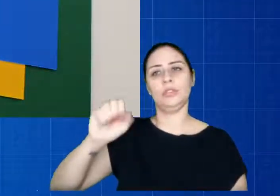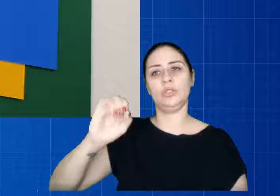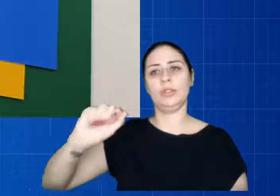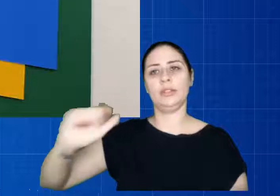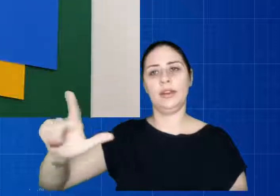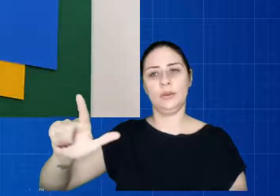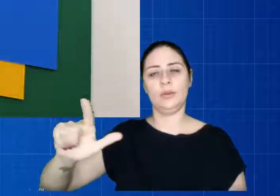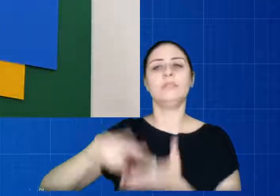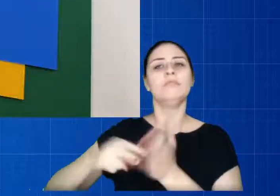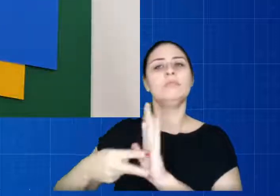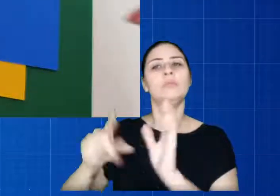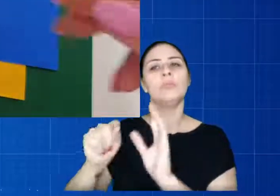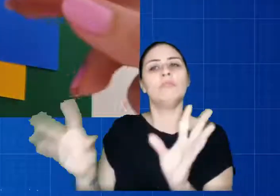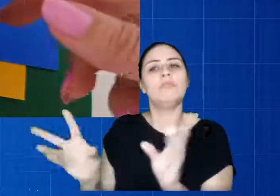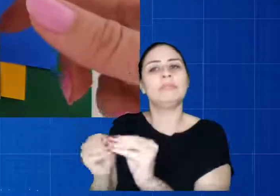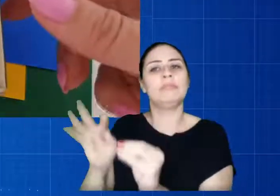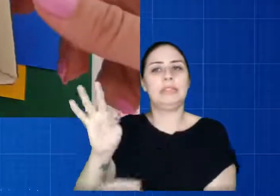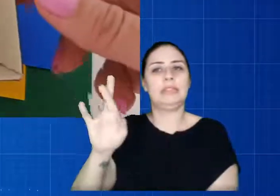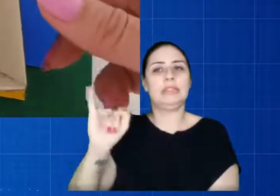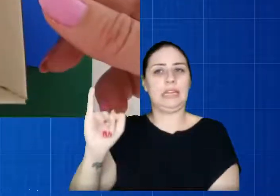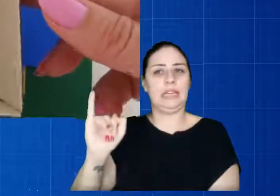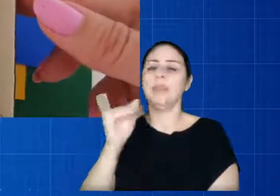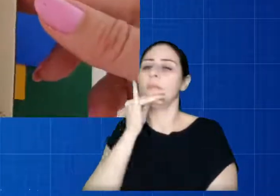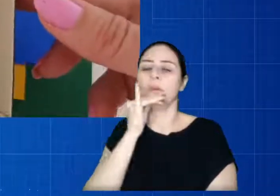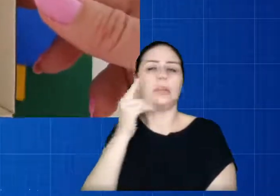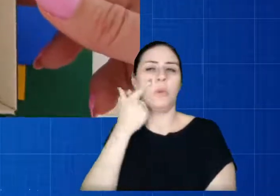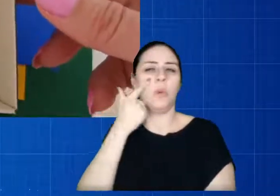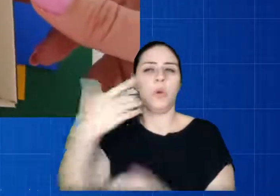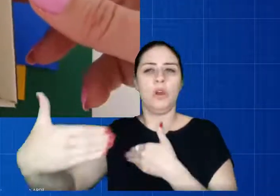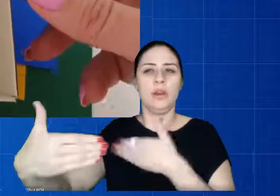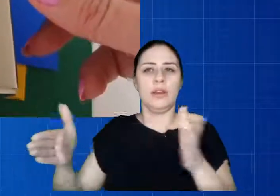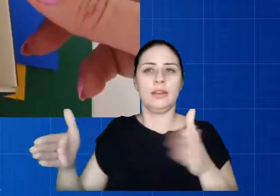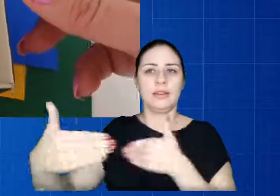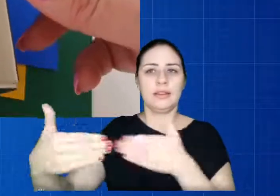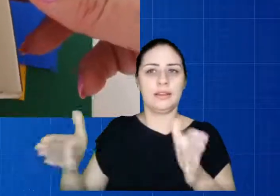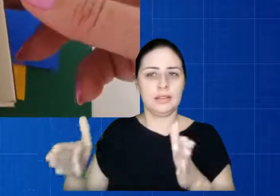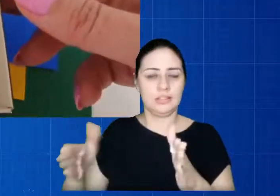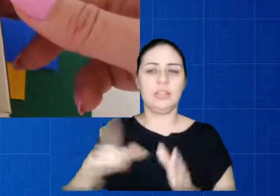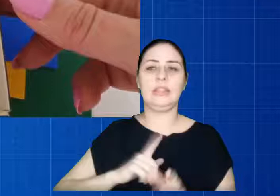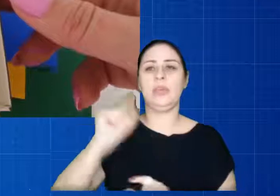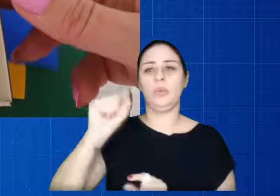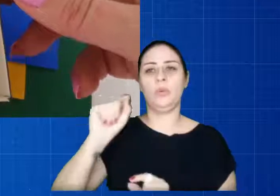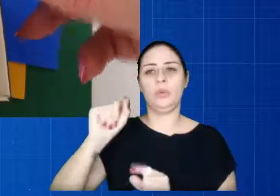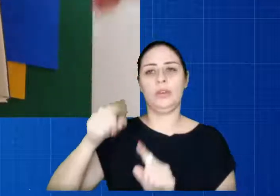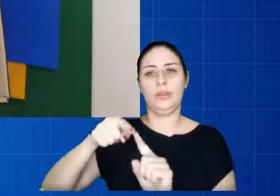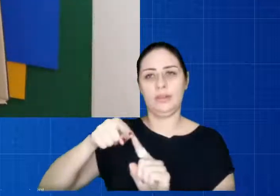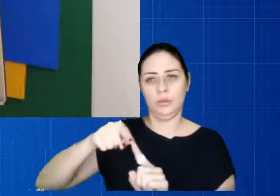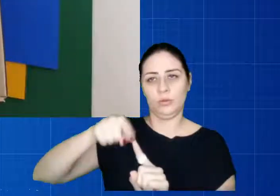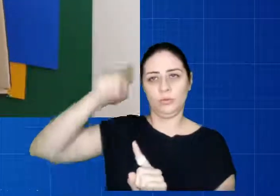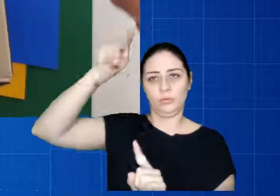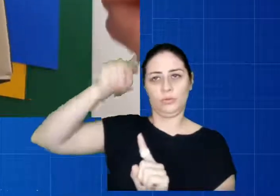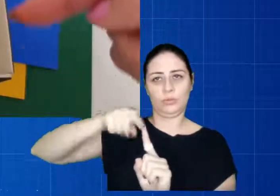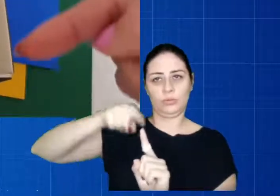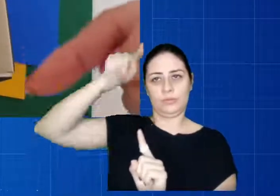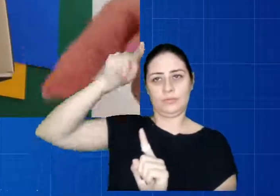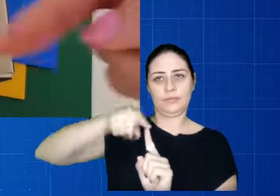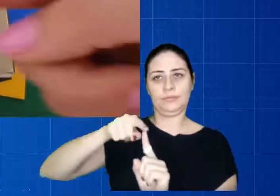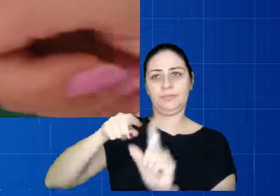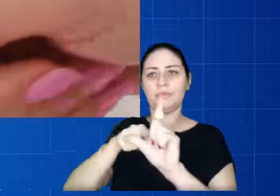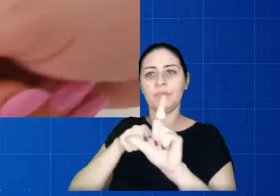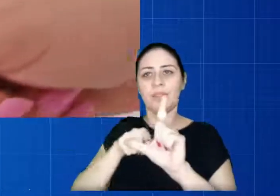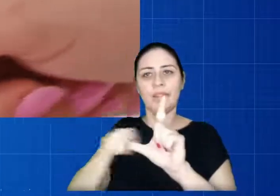dimensão extra, uma posição no espaço extra. Veja, observe bem essa caixinha. Nós temos nela altura,